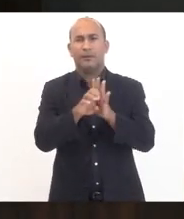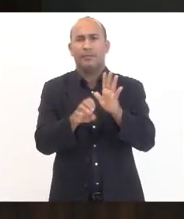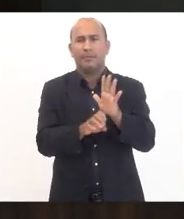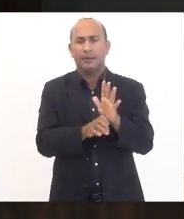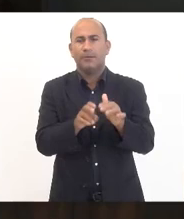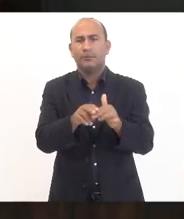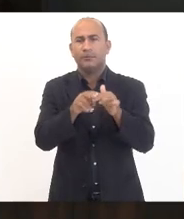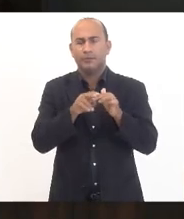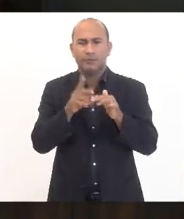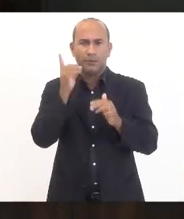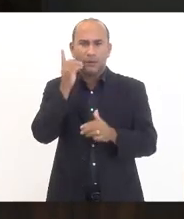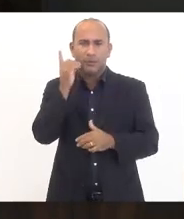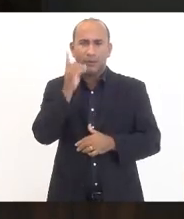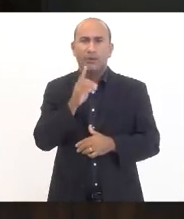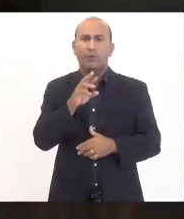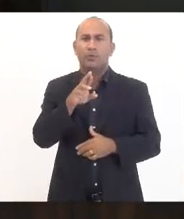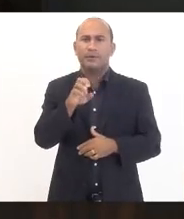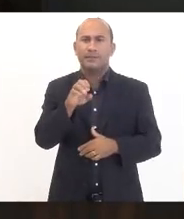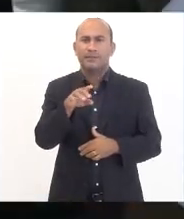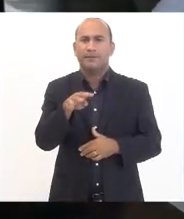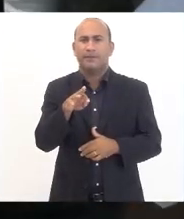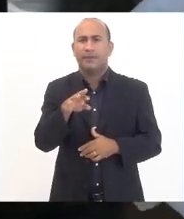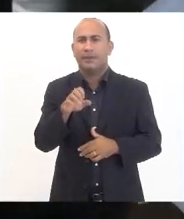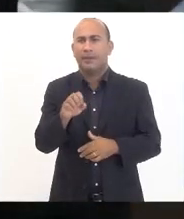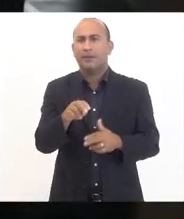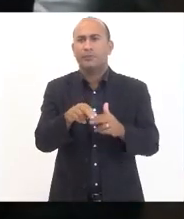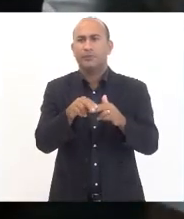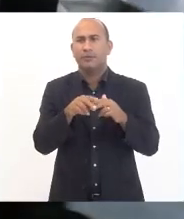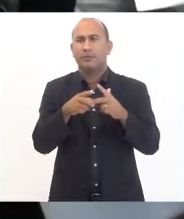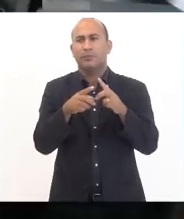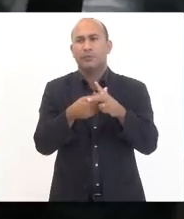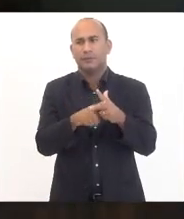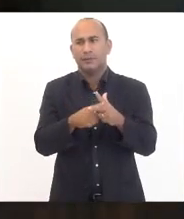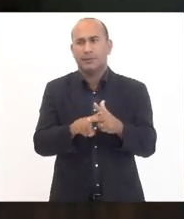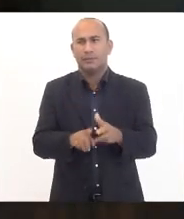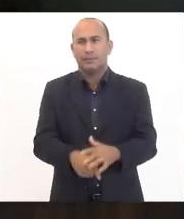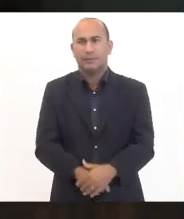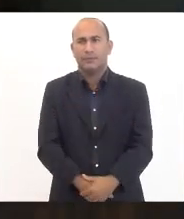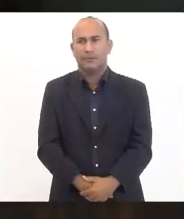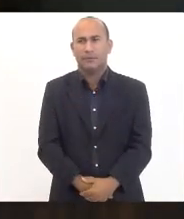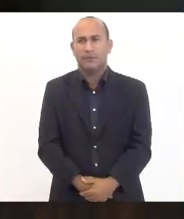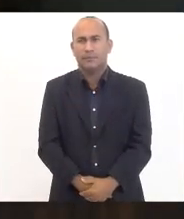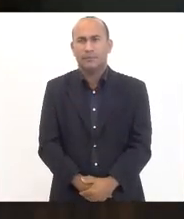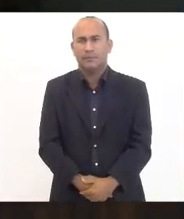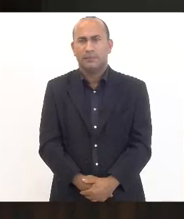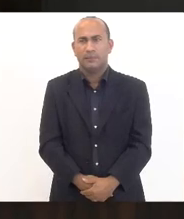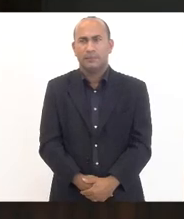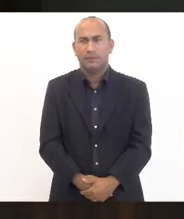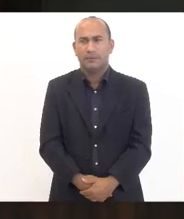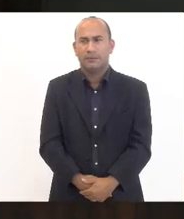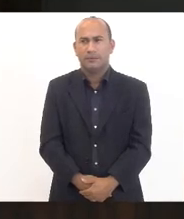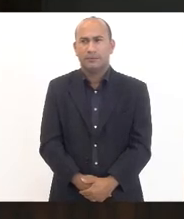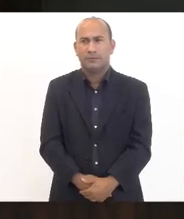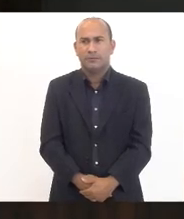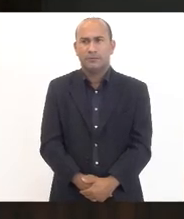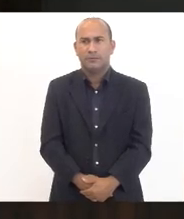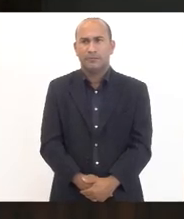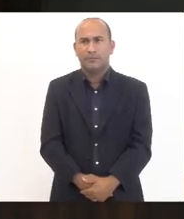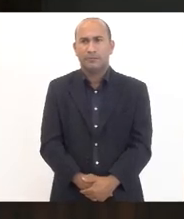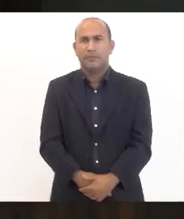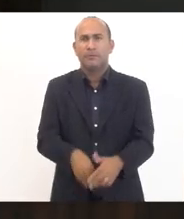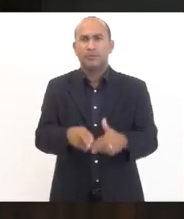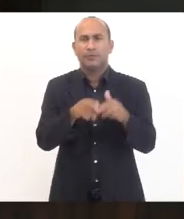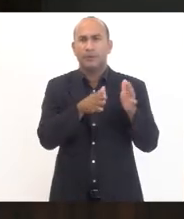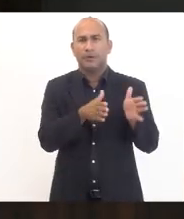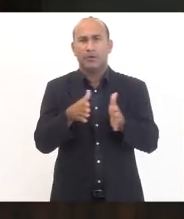para emitir parecer, deputado Rosenberg Reis. Pela manutenção, presidente. Pela manutenção dos votos. Então, questão de